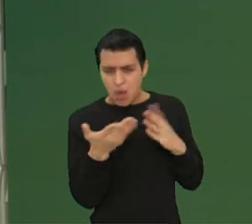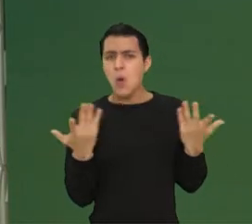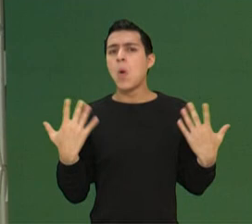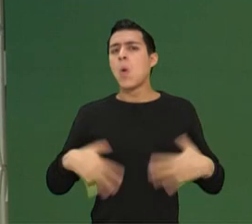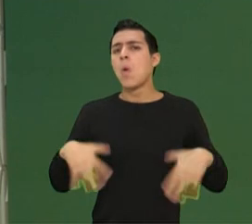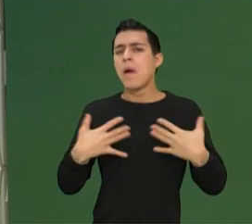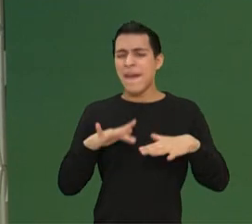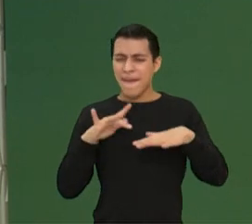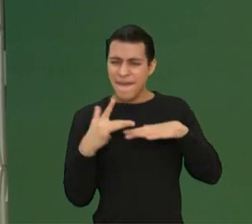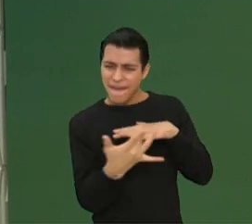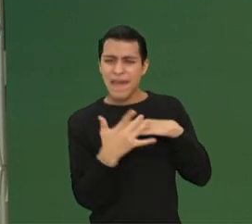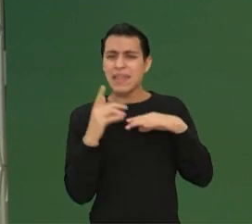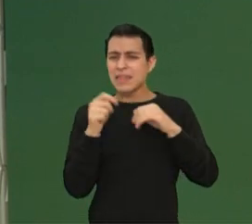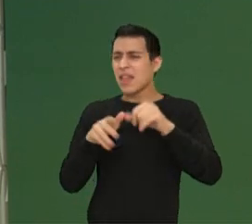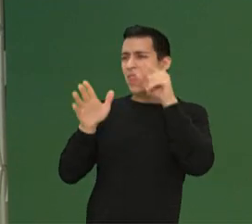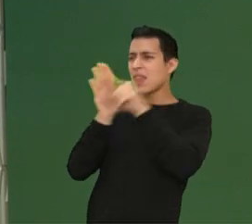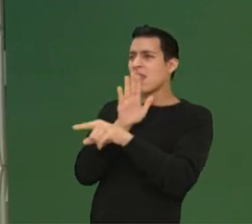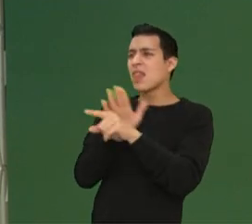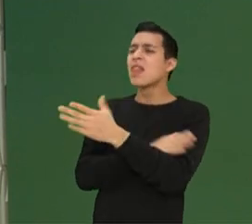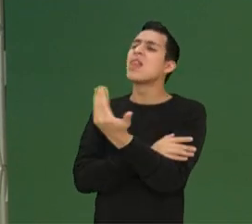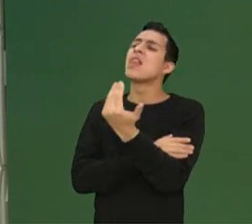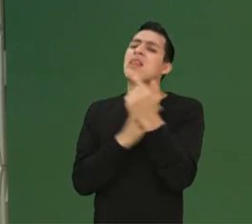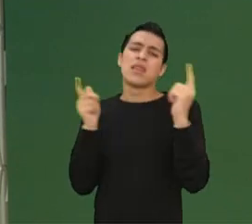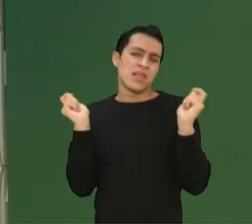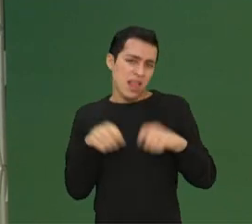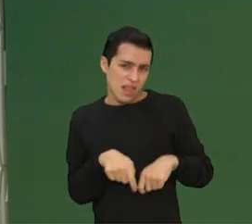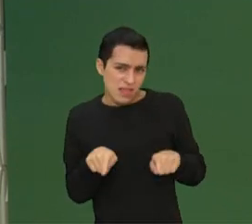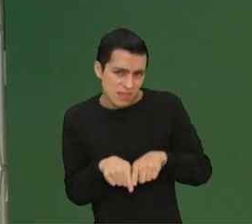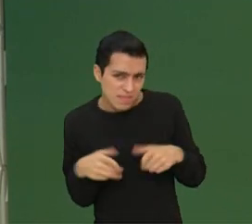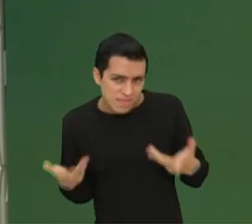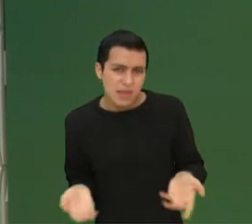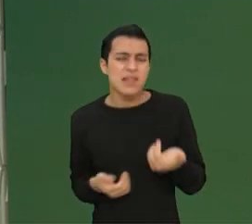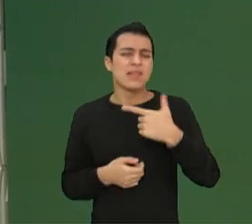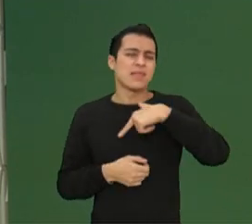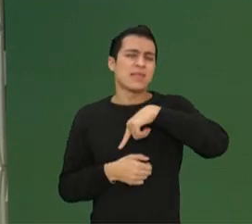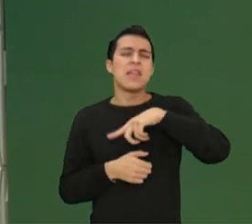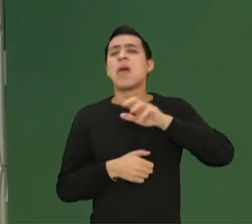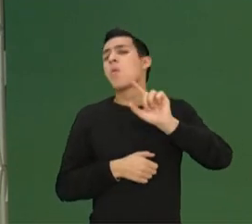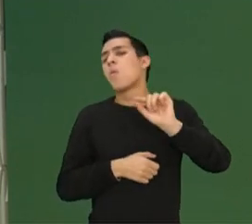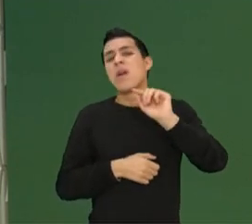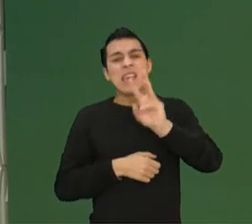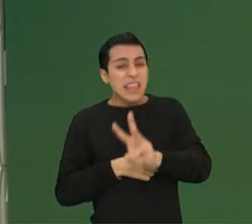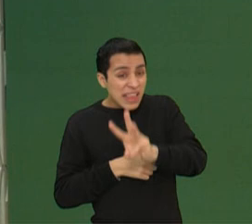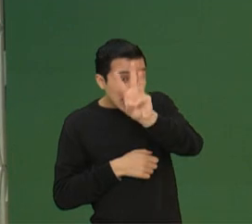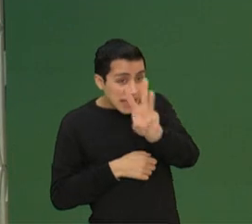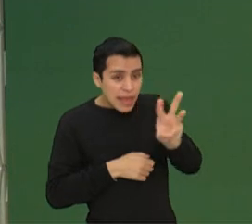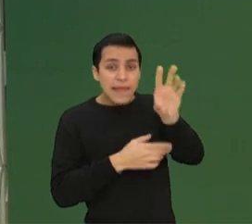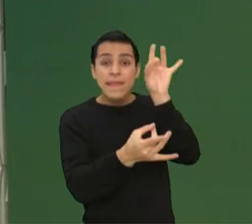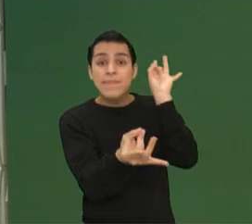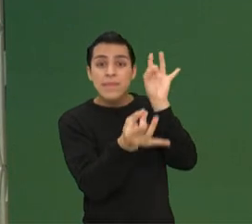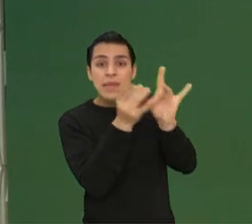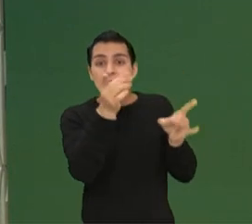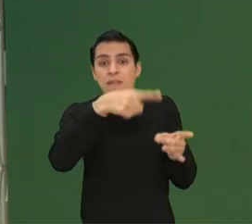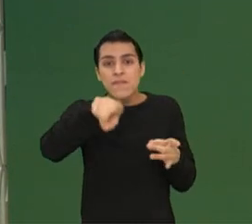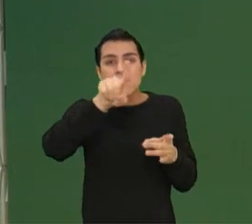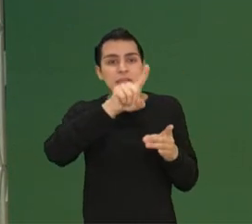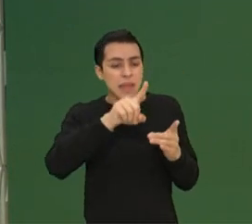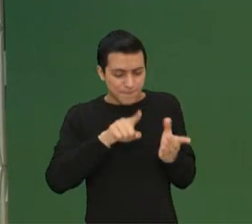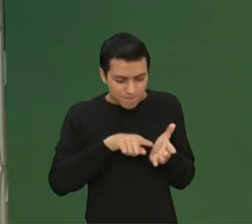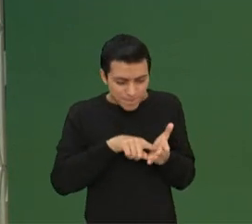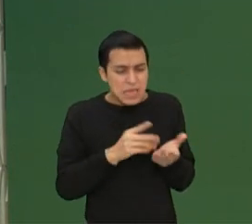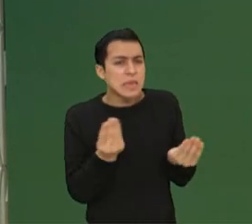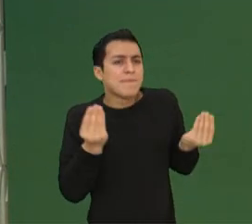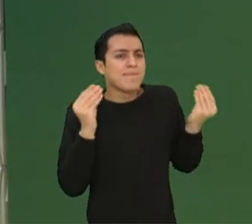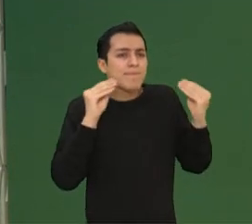dia você pode fazer uma enquete também. Ou até mesmo existem sites específicos para você cadastrar a sua